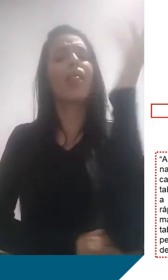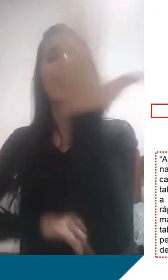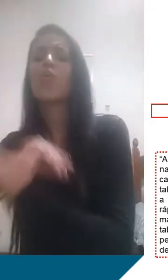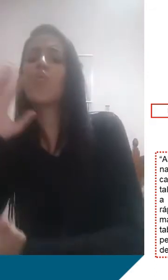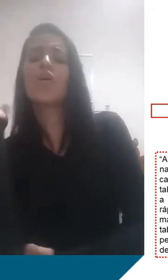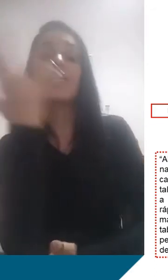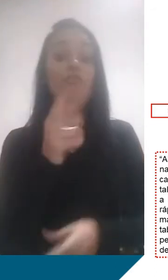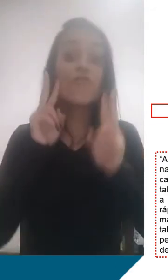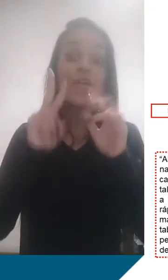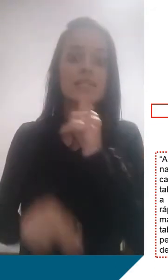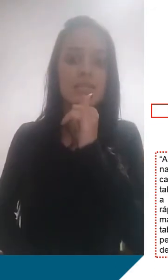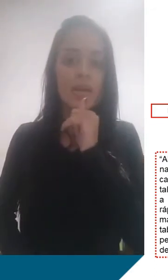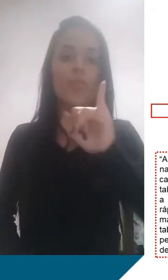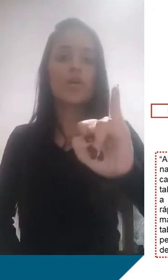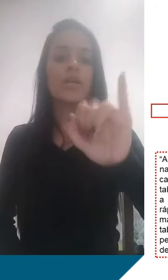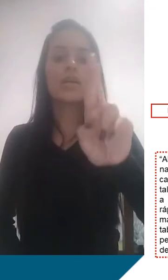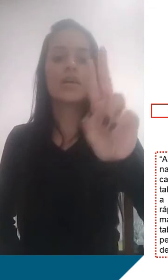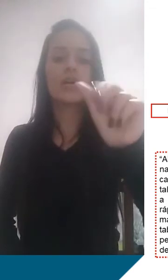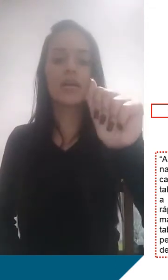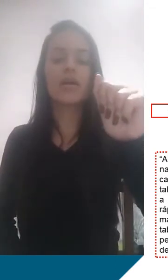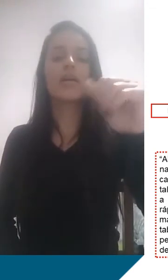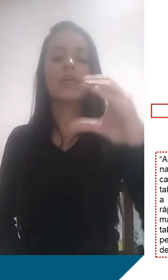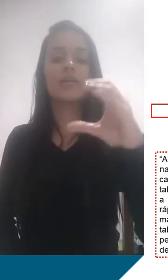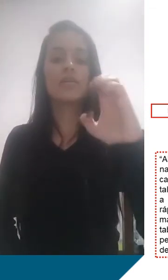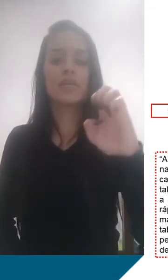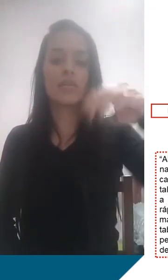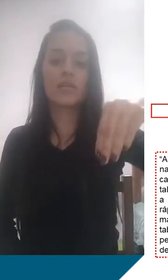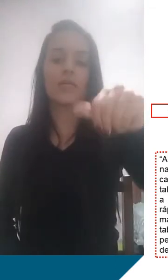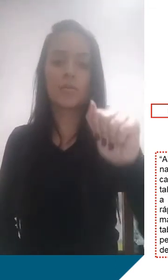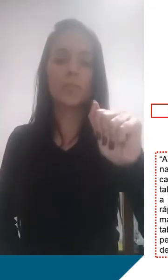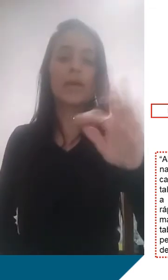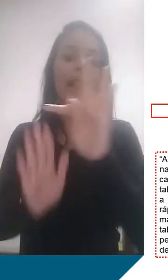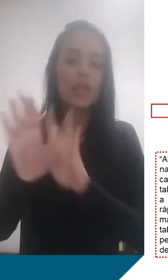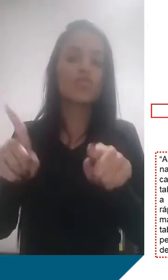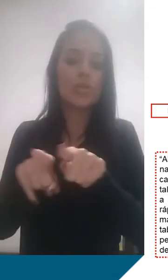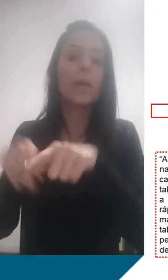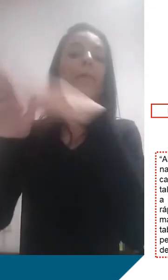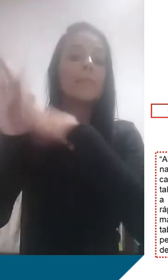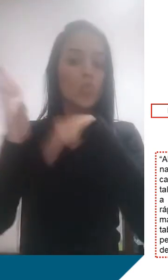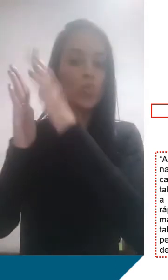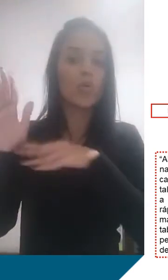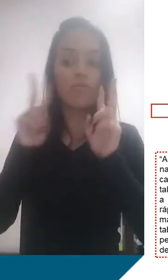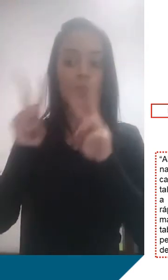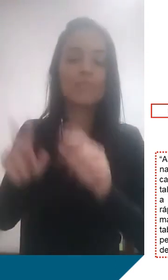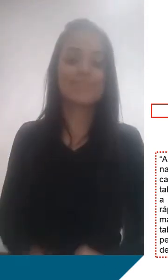aqui o exemplo de Iracema, tanto na pintura quanto no texto, também de José de Alencar. Vamos ver.